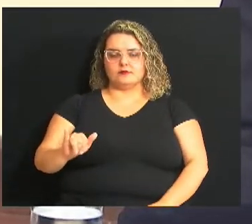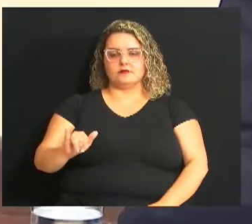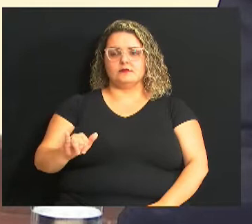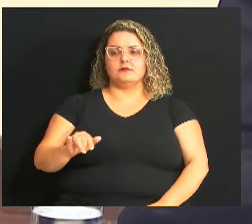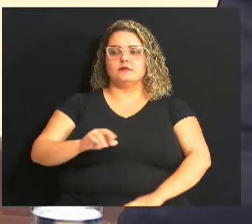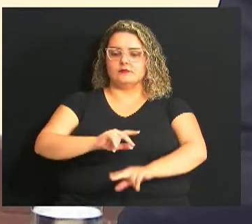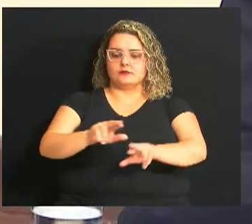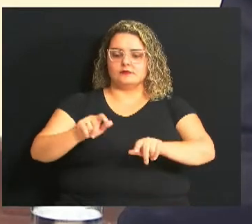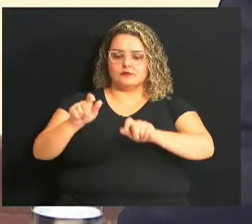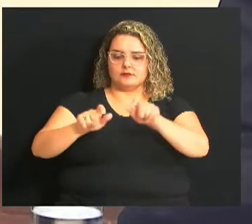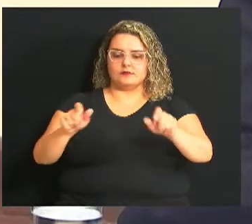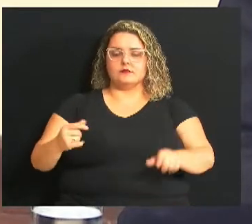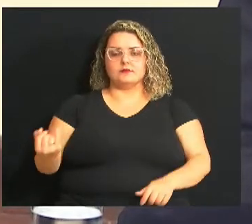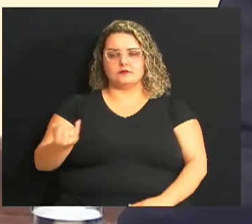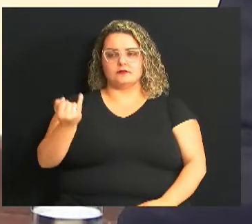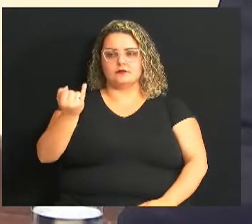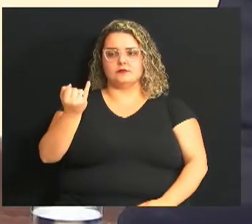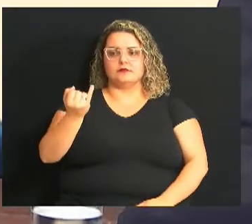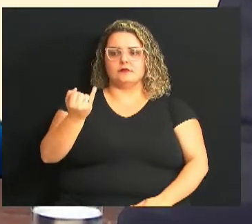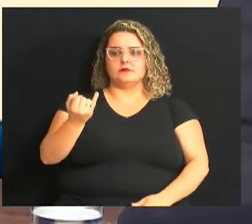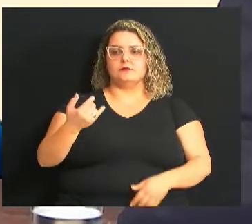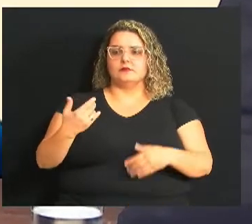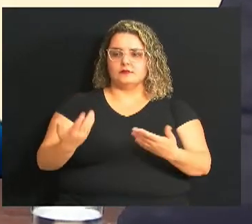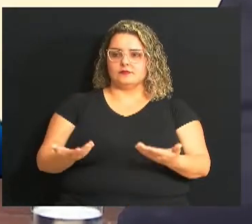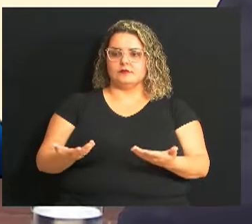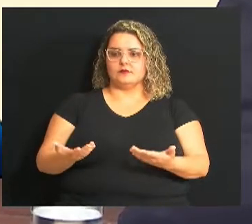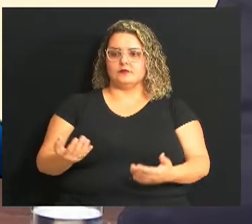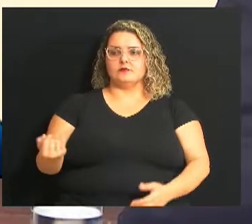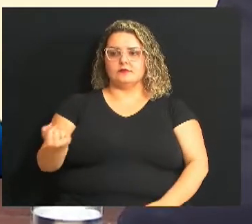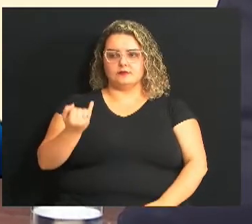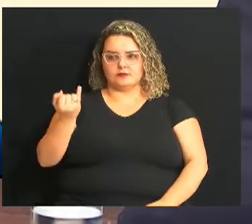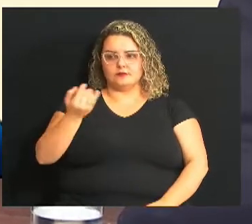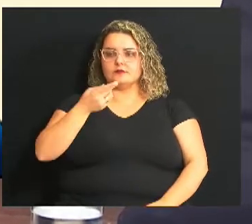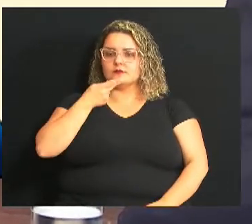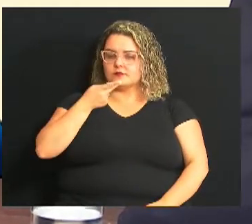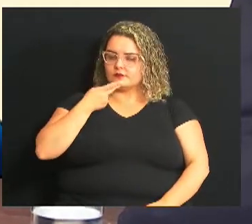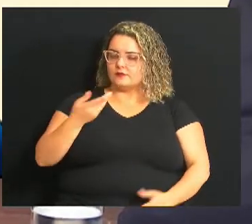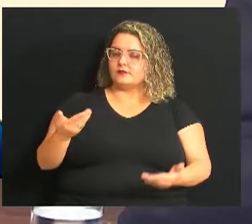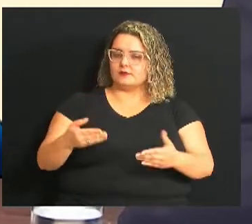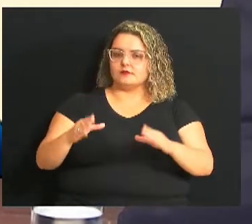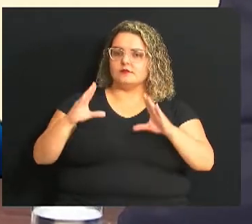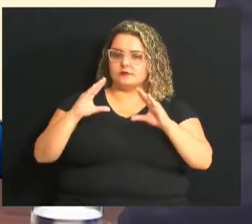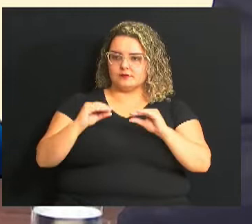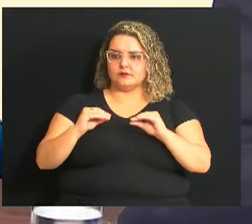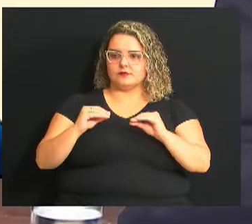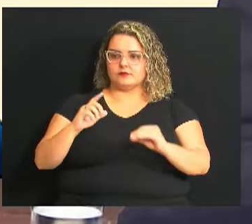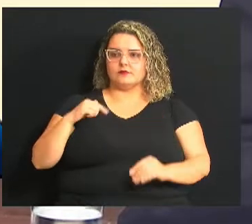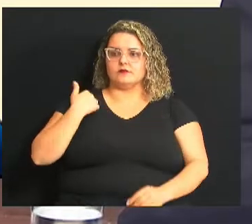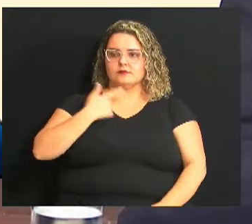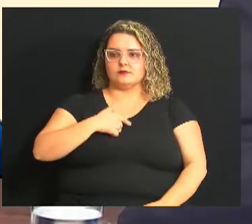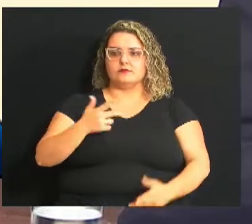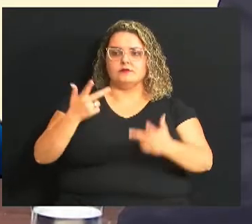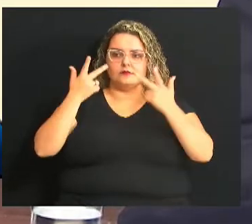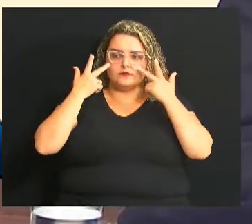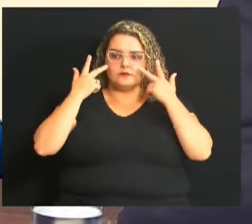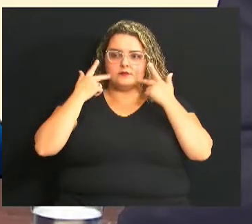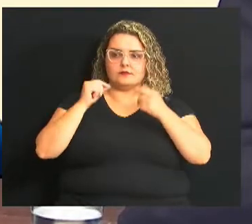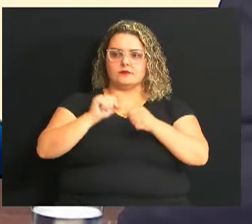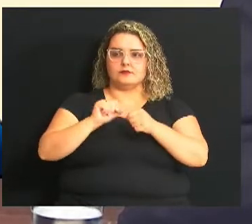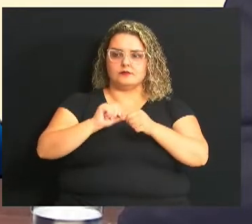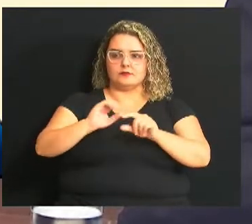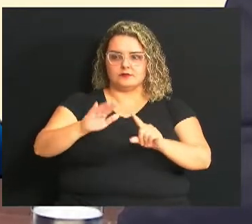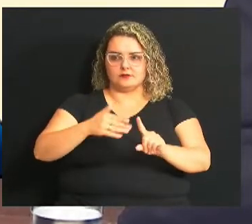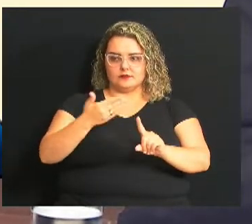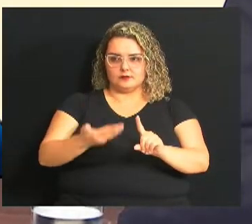diversas personalidades. Importante registrar aqui nessa noite que nós geralmente fazemos essa homenagem